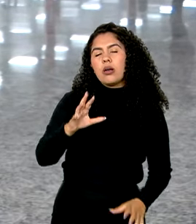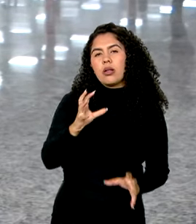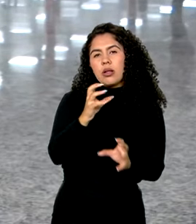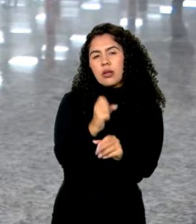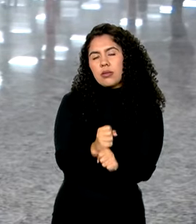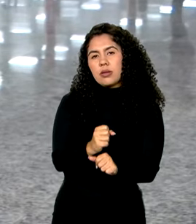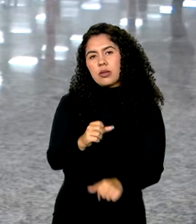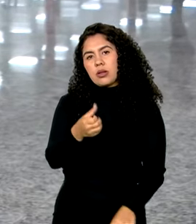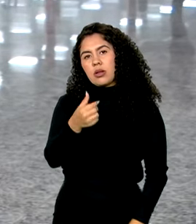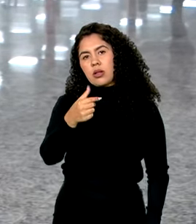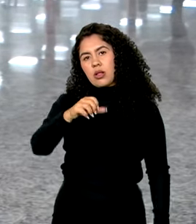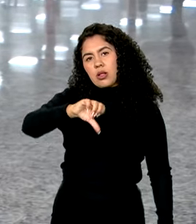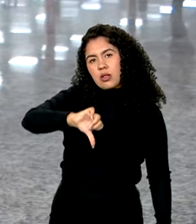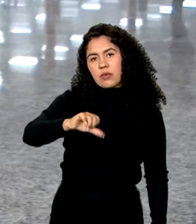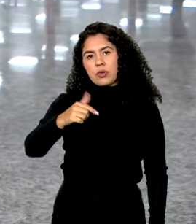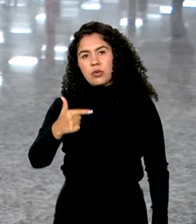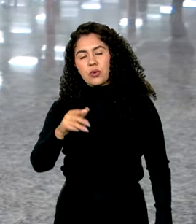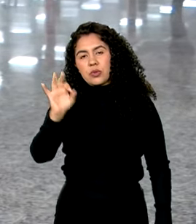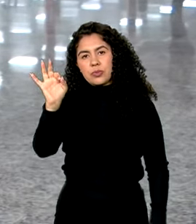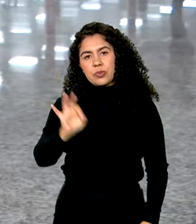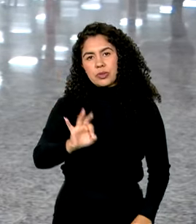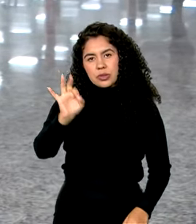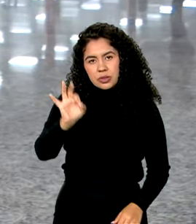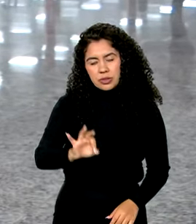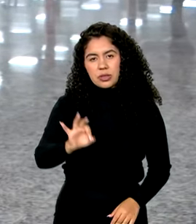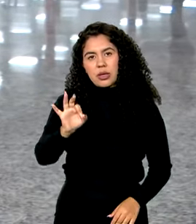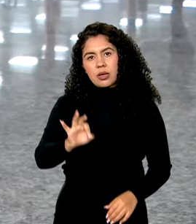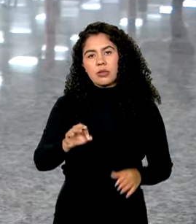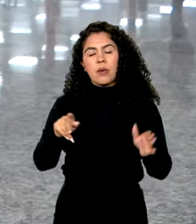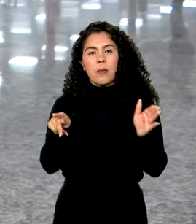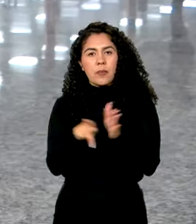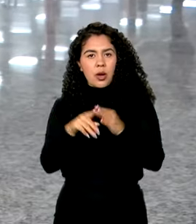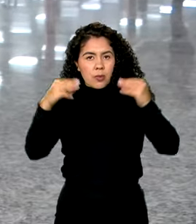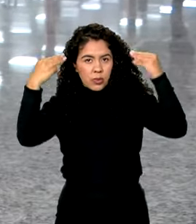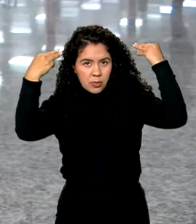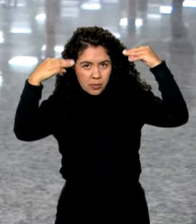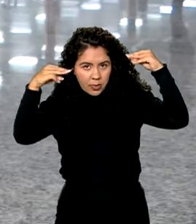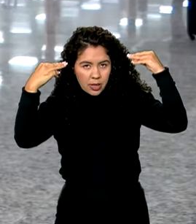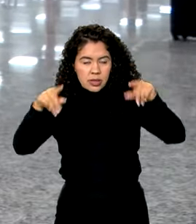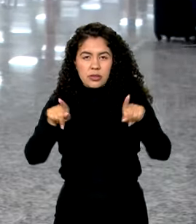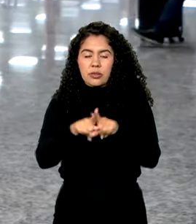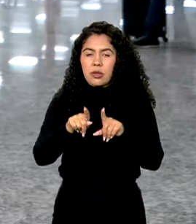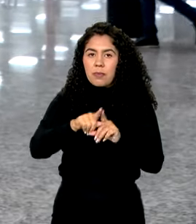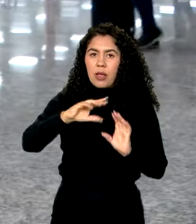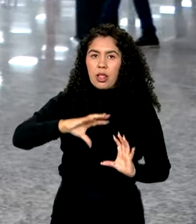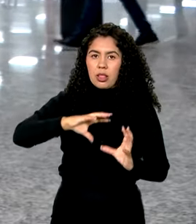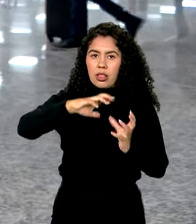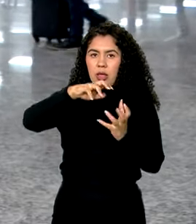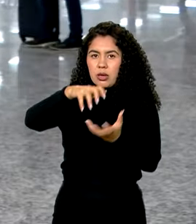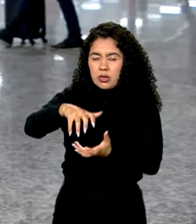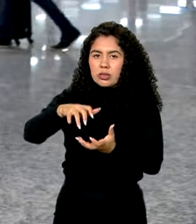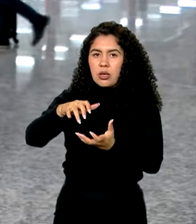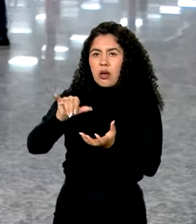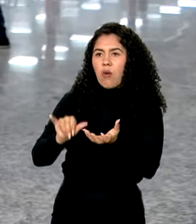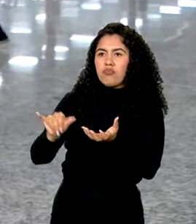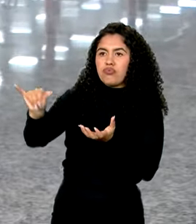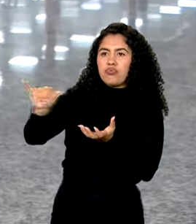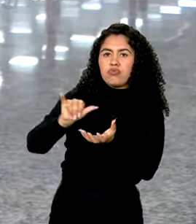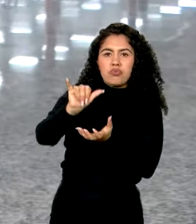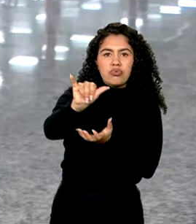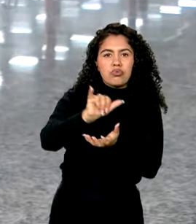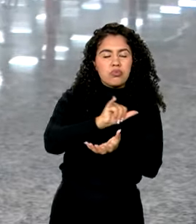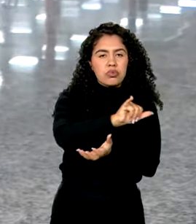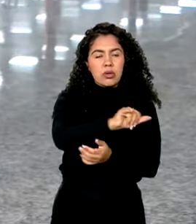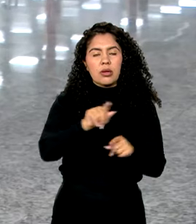de 92% dos passageiros no mercado doméstico e internacional e 99% do total